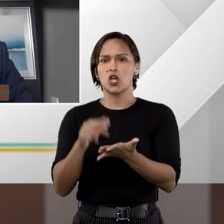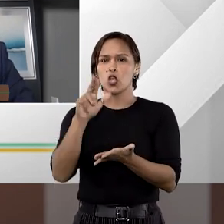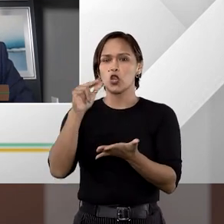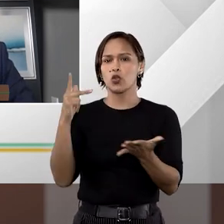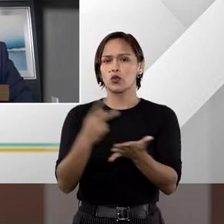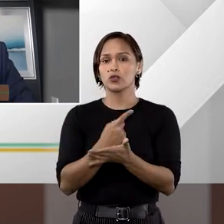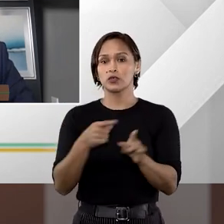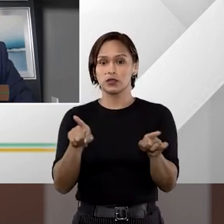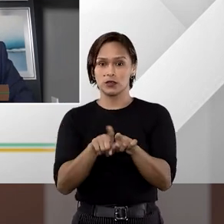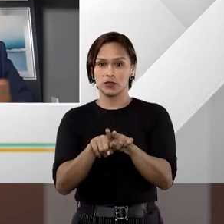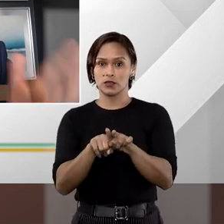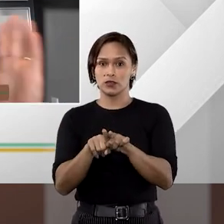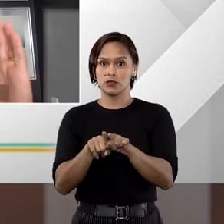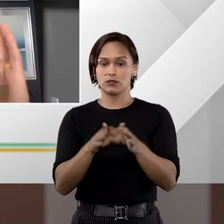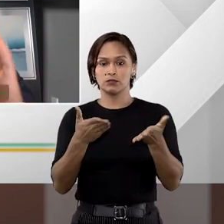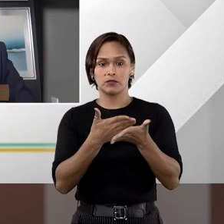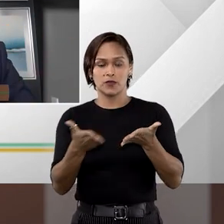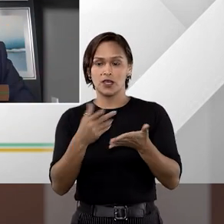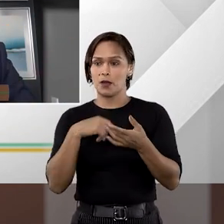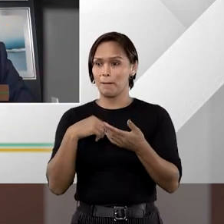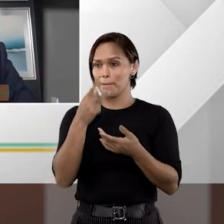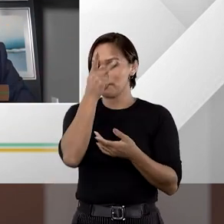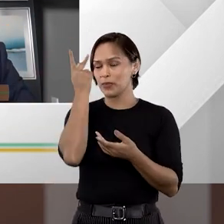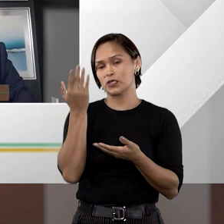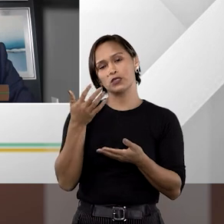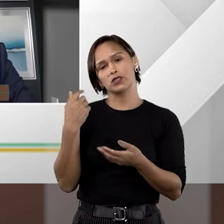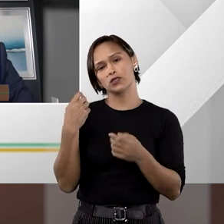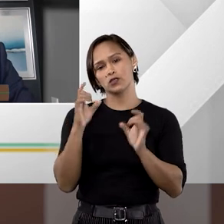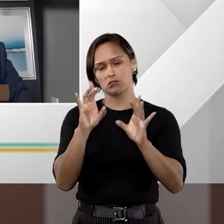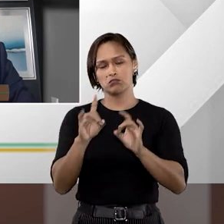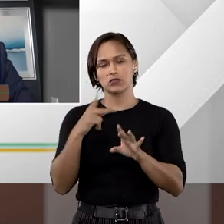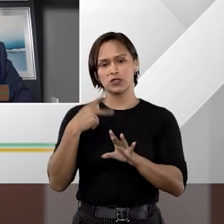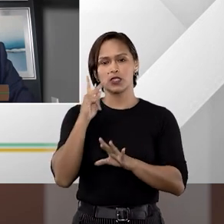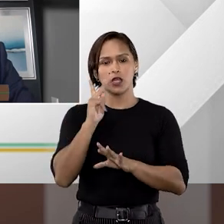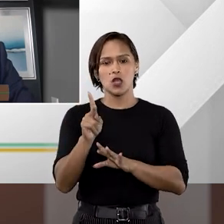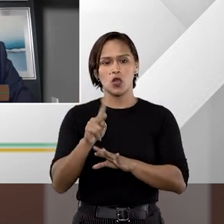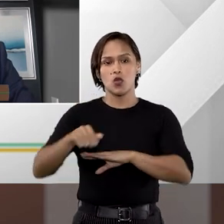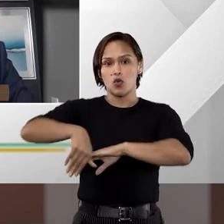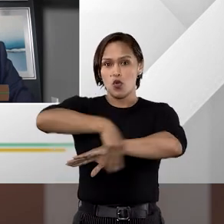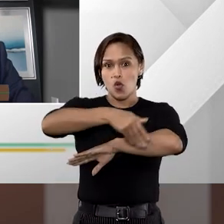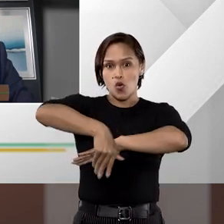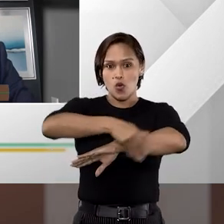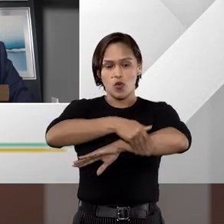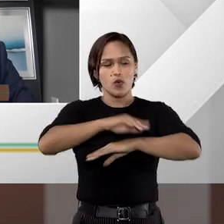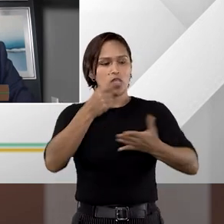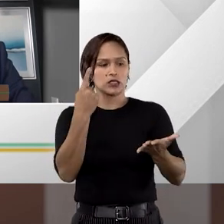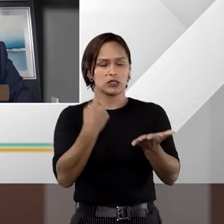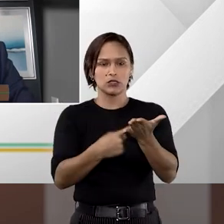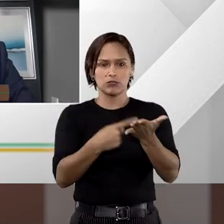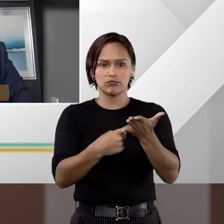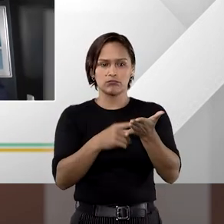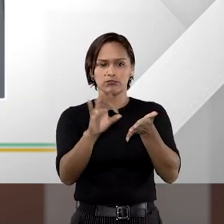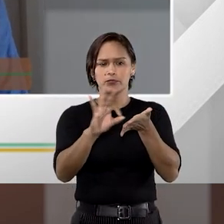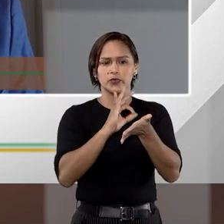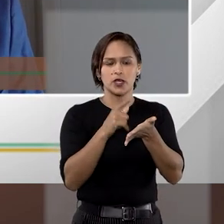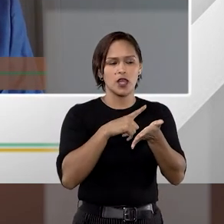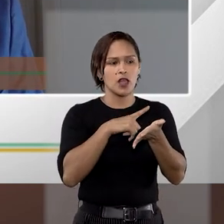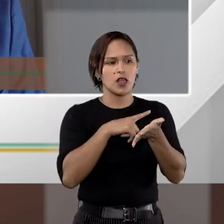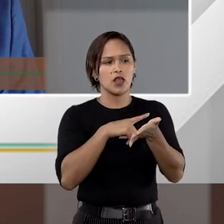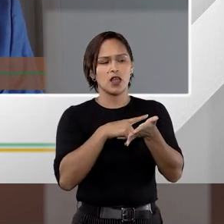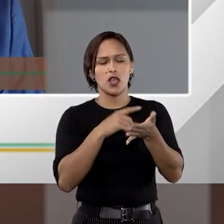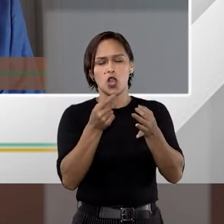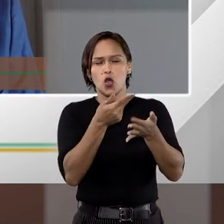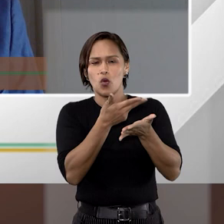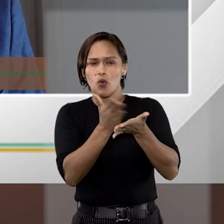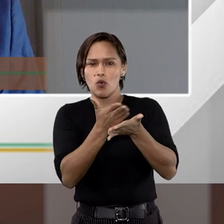isso inclusive mora só vai precisar sair né são autuados e